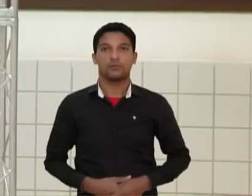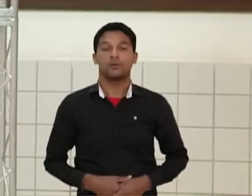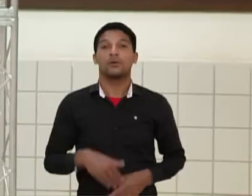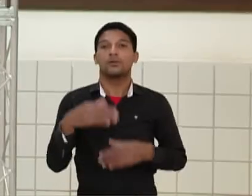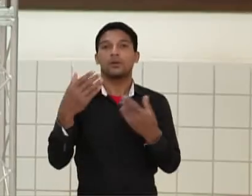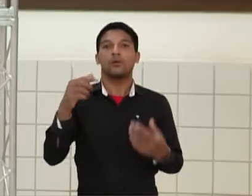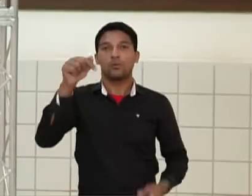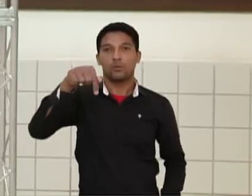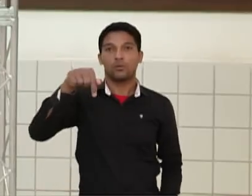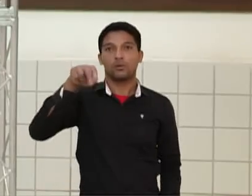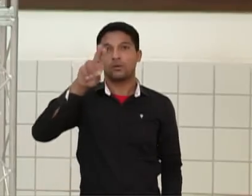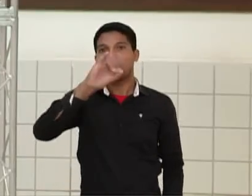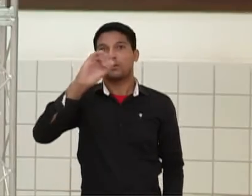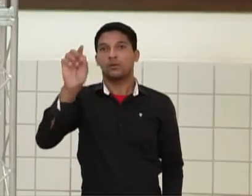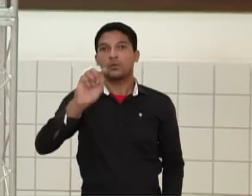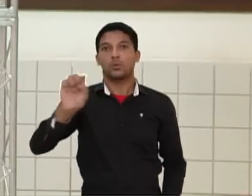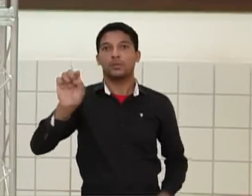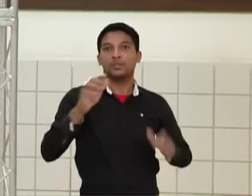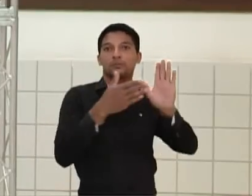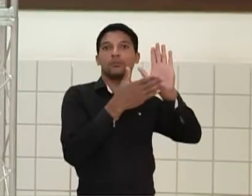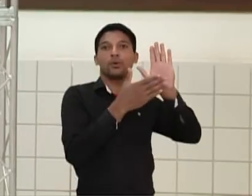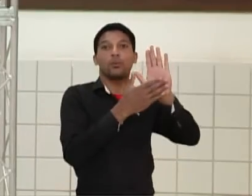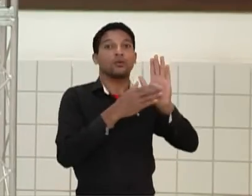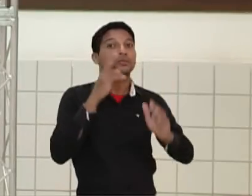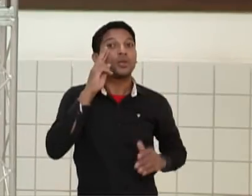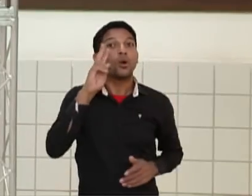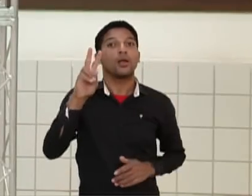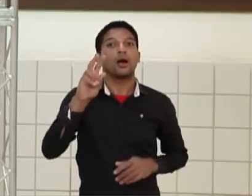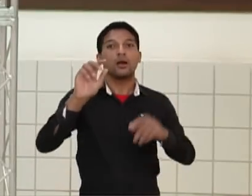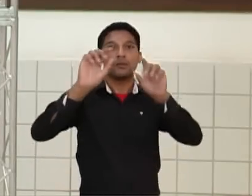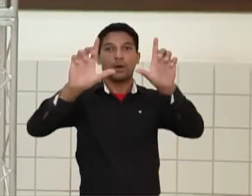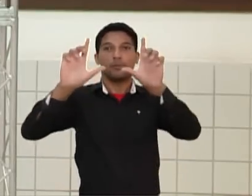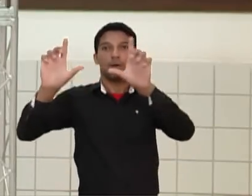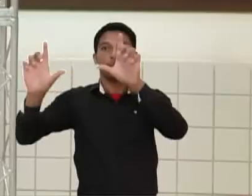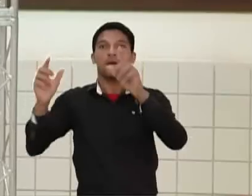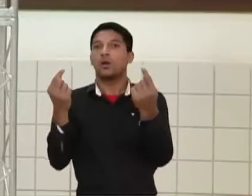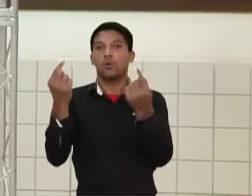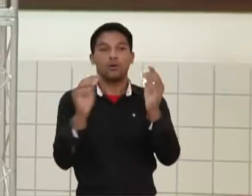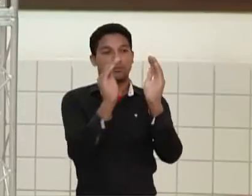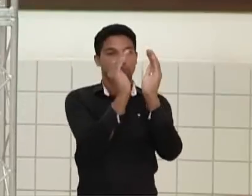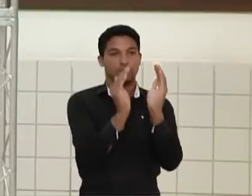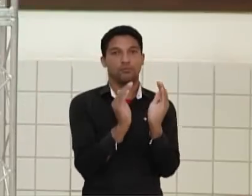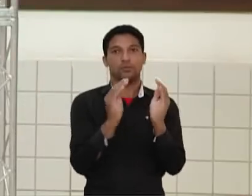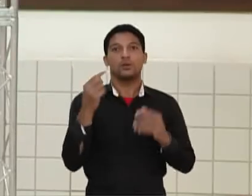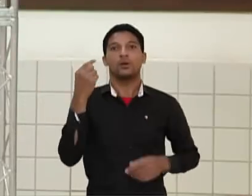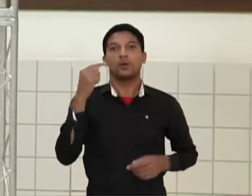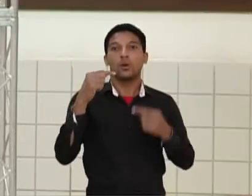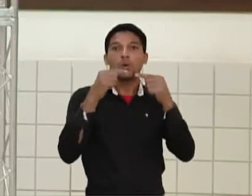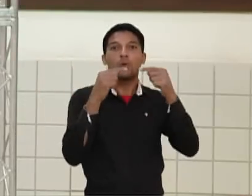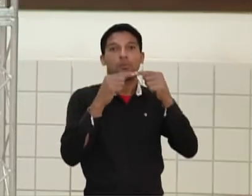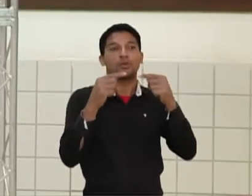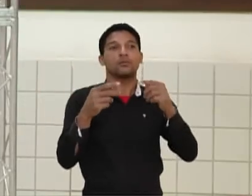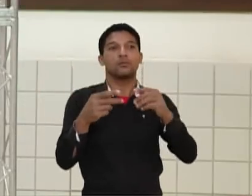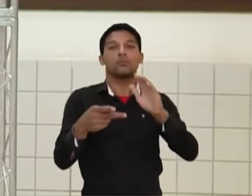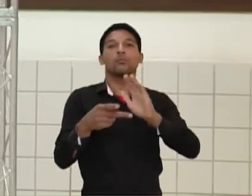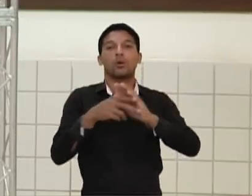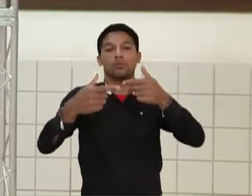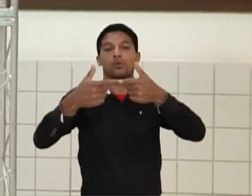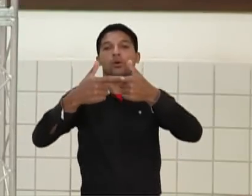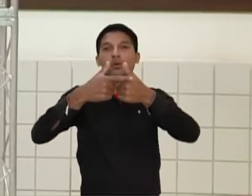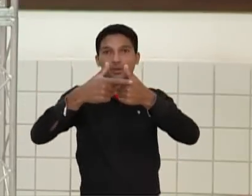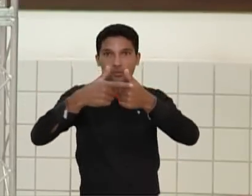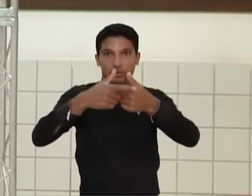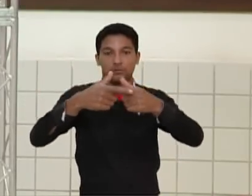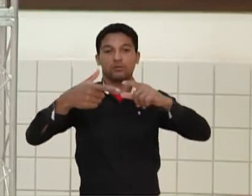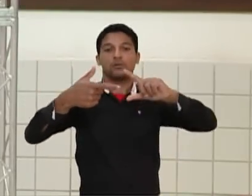No quiz que eu propus para você, você tinha que olhar as figurinhas e ver qual delas se encaixava com a ideia de trapézio isósceles, trapézio escaleno e